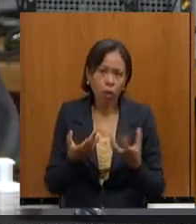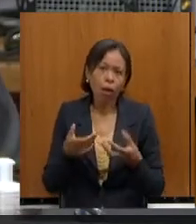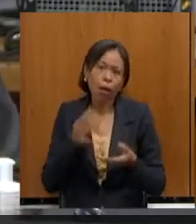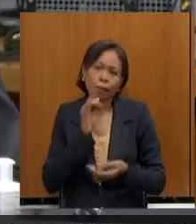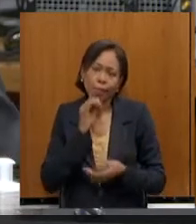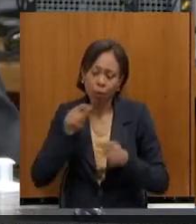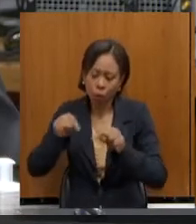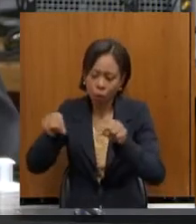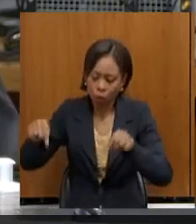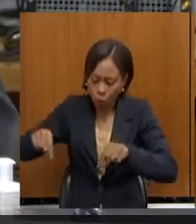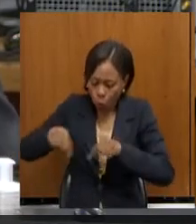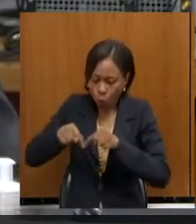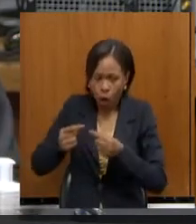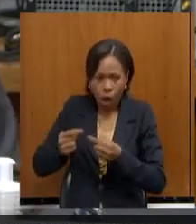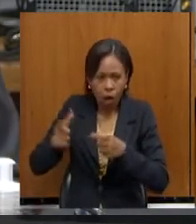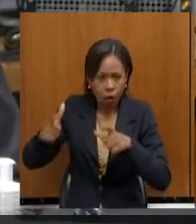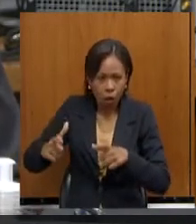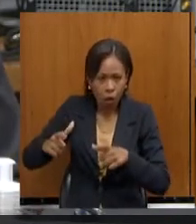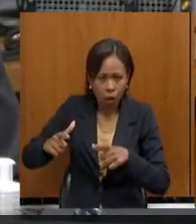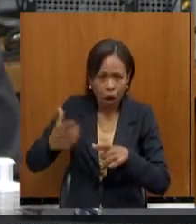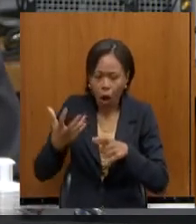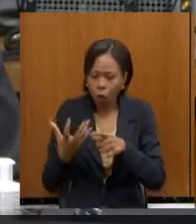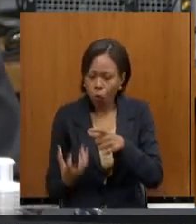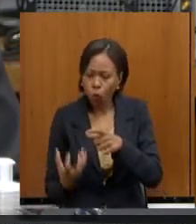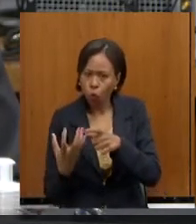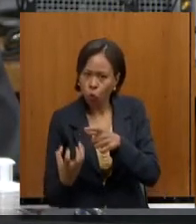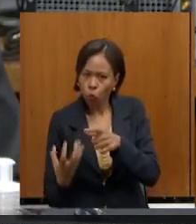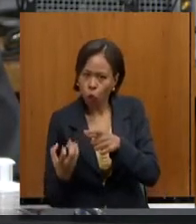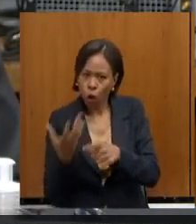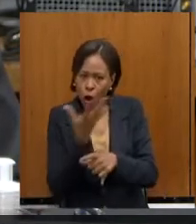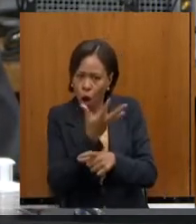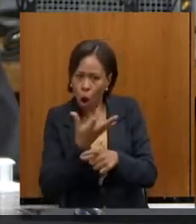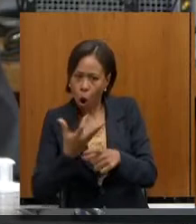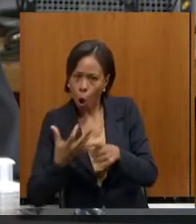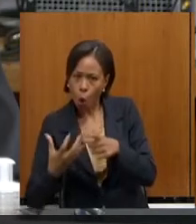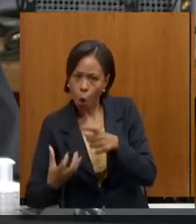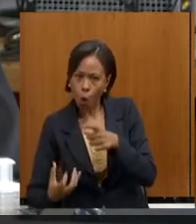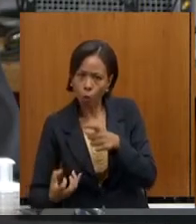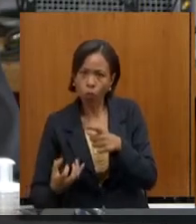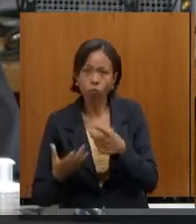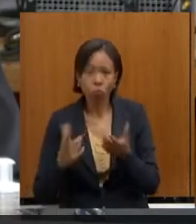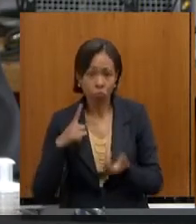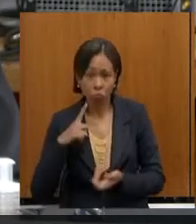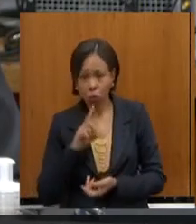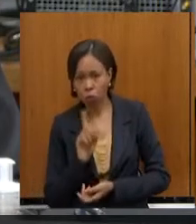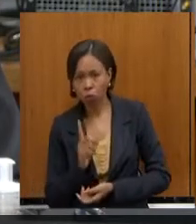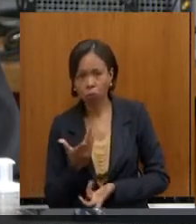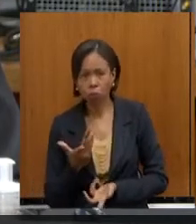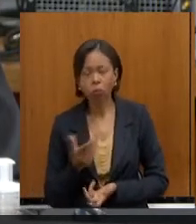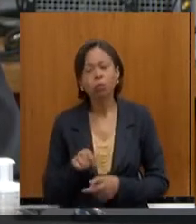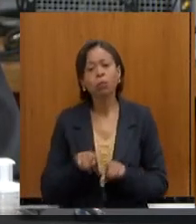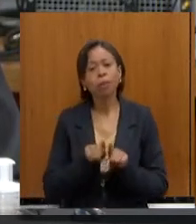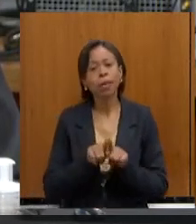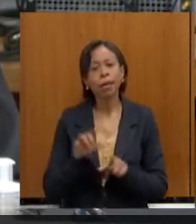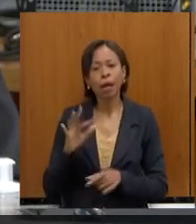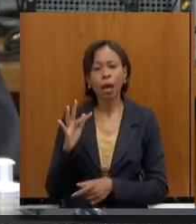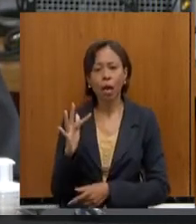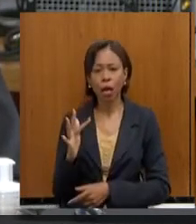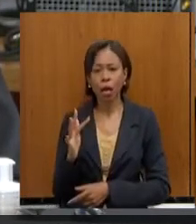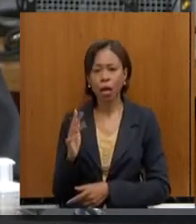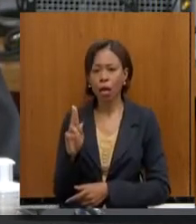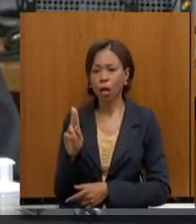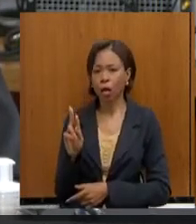bocas-de-lobo service né enfim e com relação a Furnas a gente tem uma grande luta pro